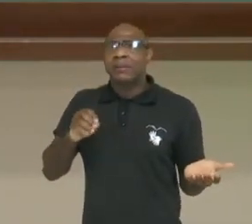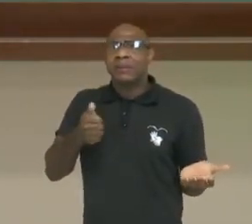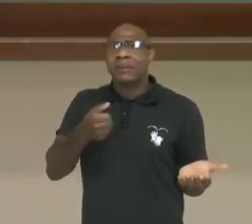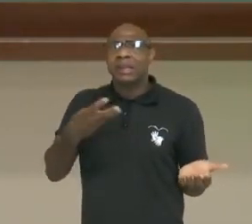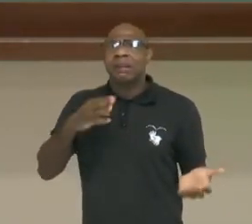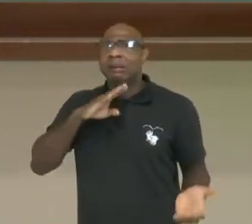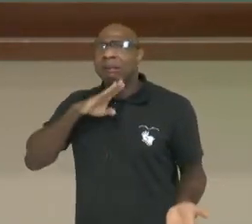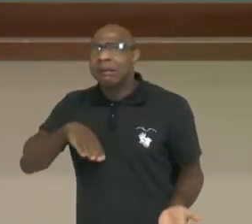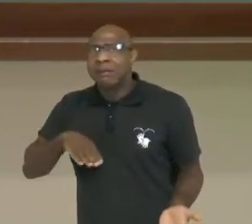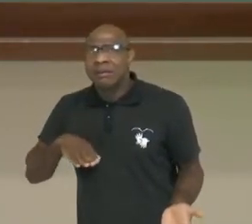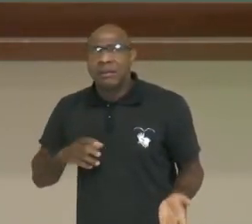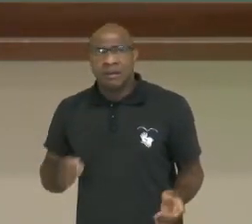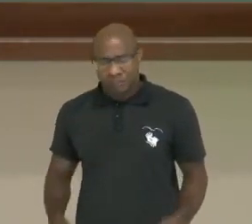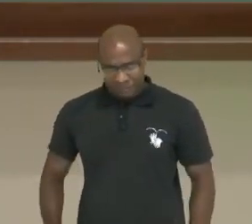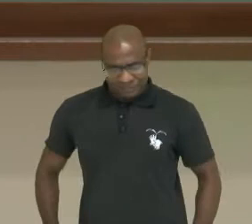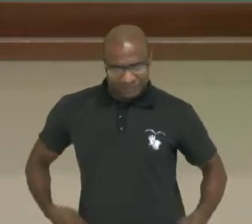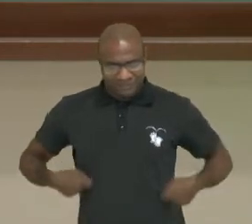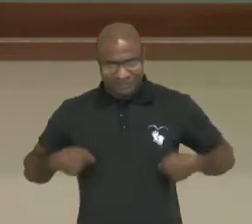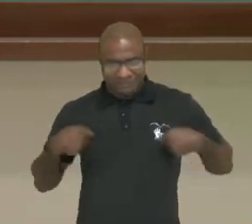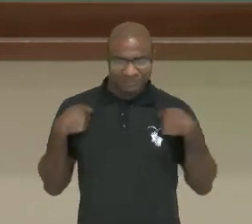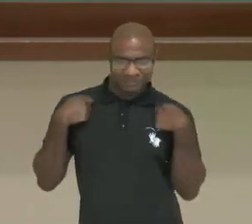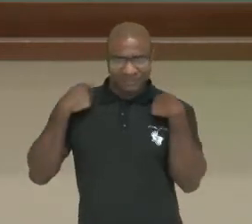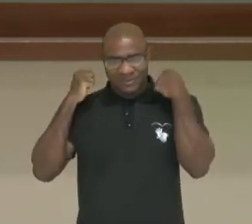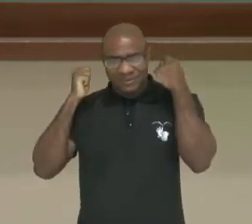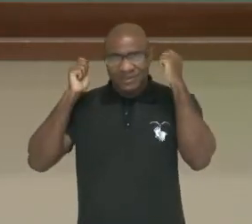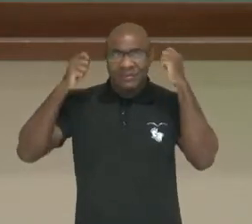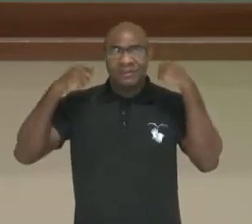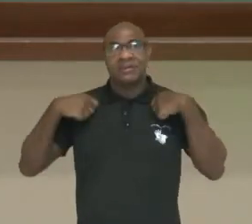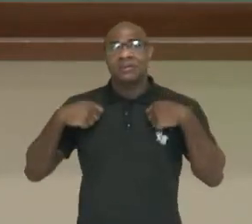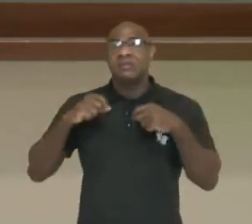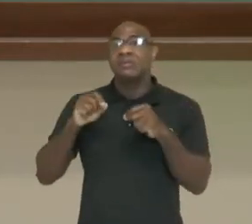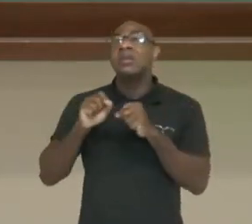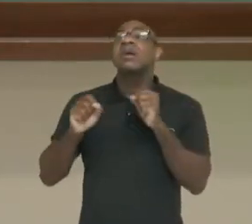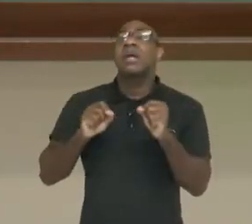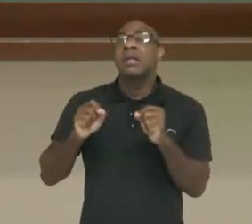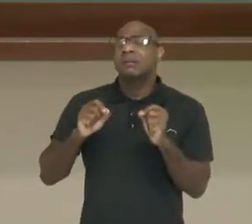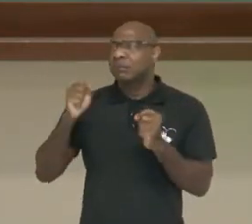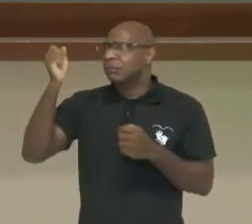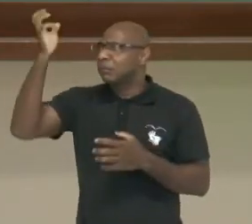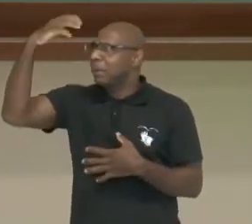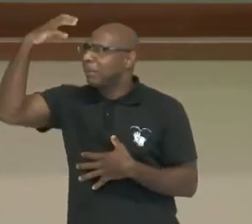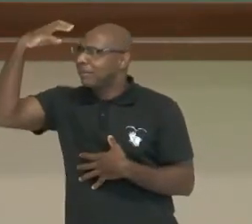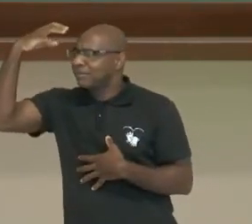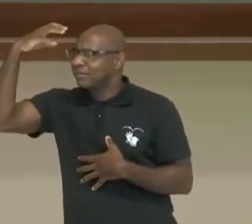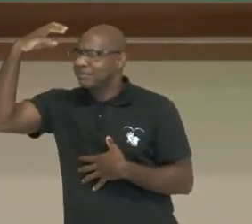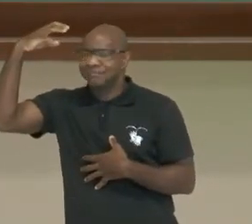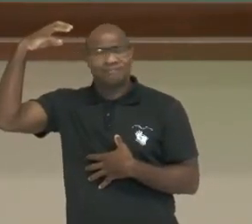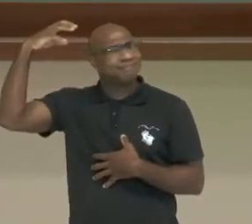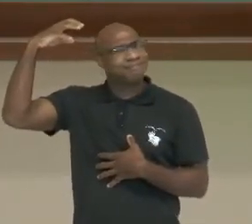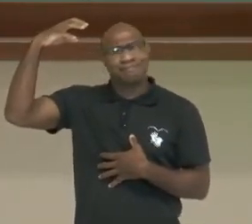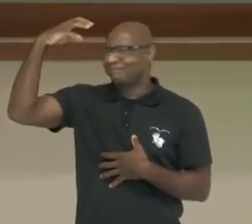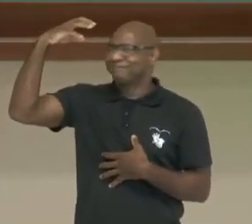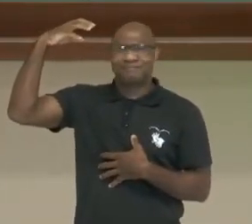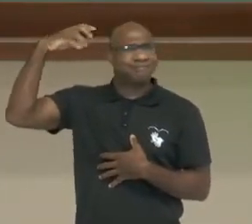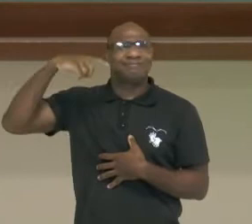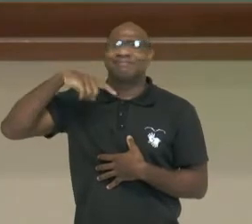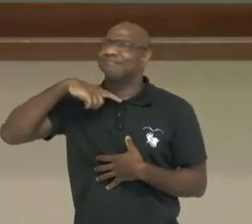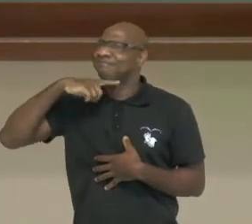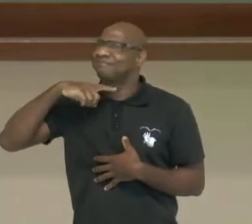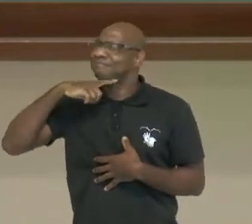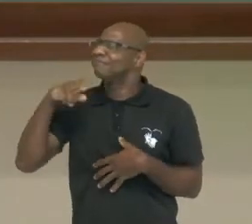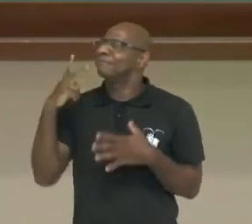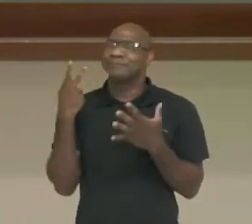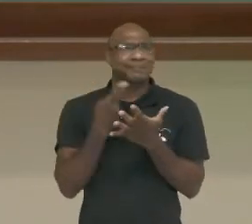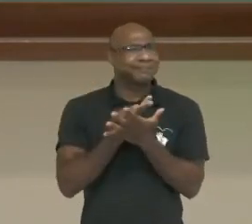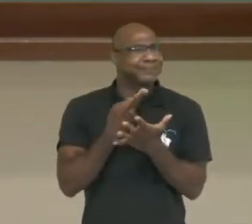E coloquei minha roupa, beleza, né? Acordei cedo, coloquei minha roupa e fui fazer o quê? Tomar banho. Não dá, né? Esse texto está